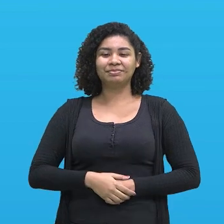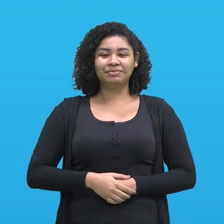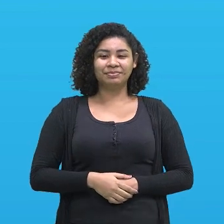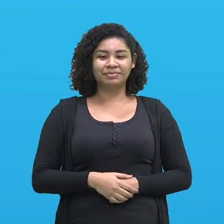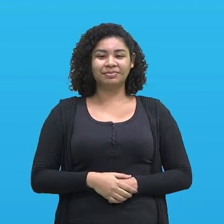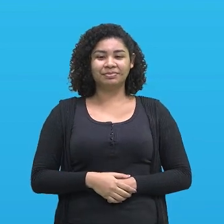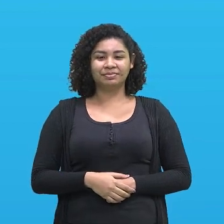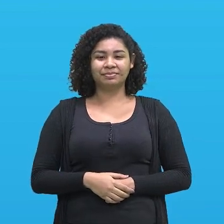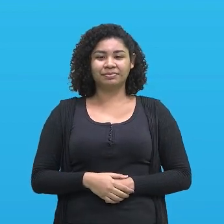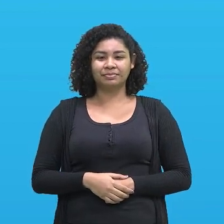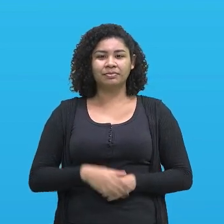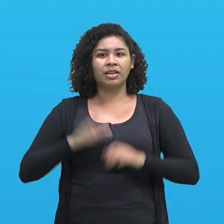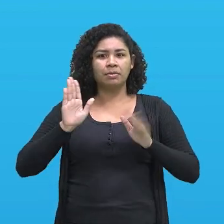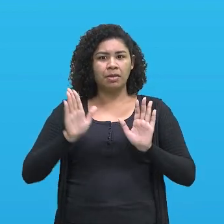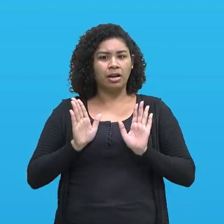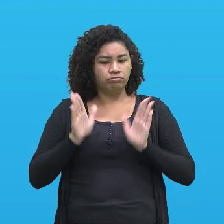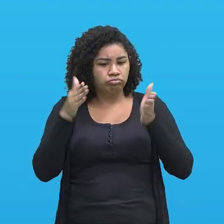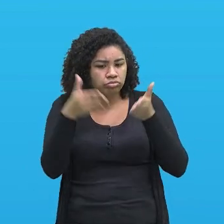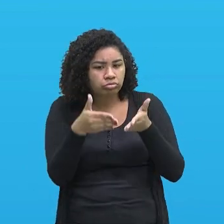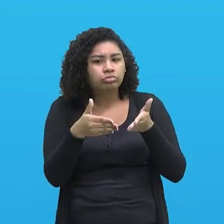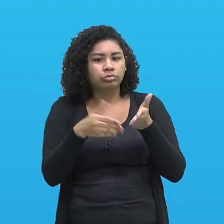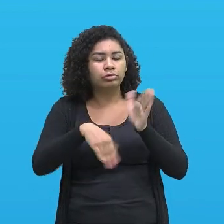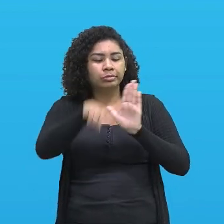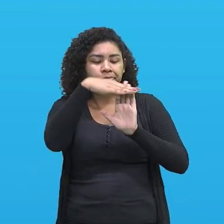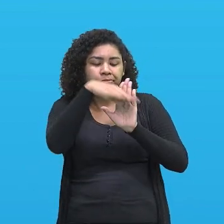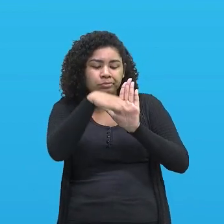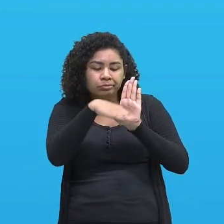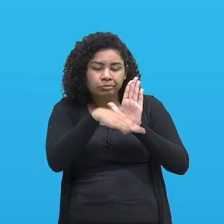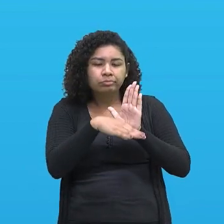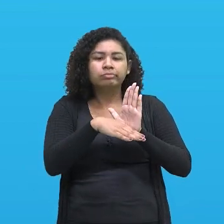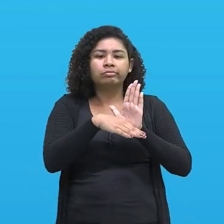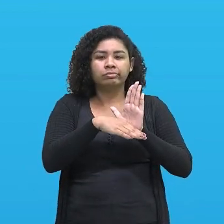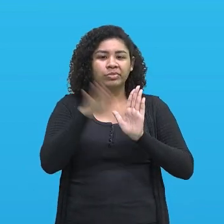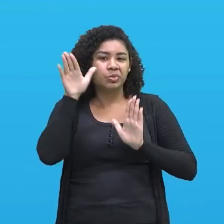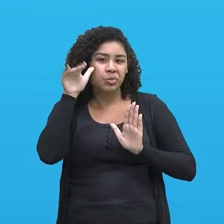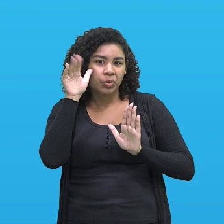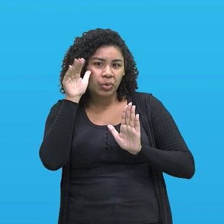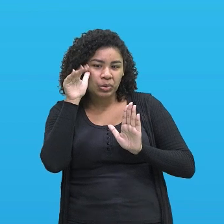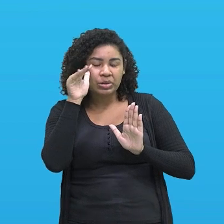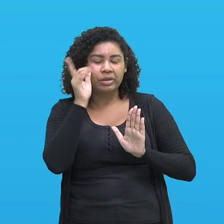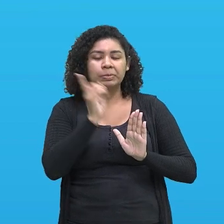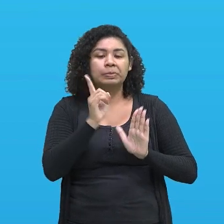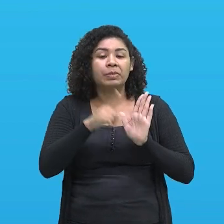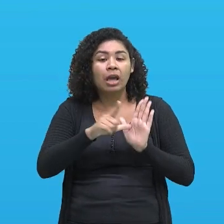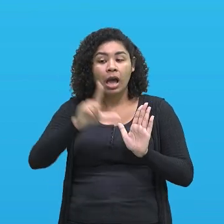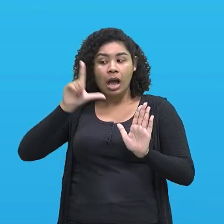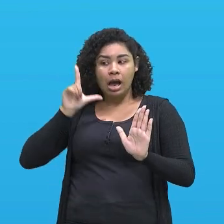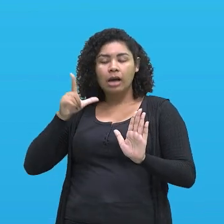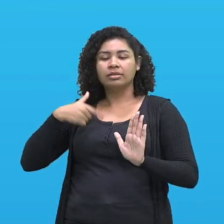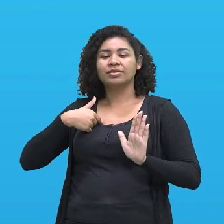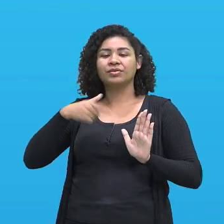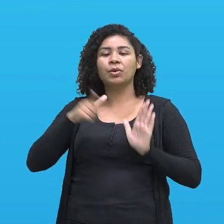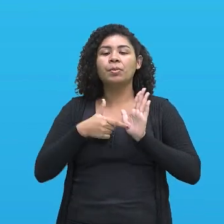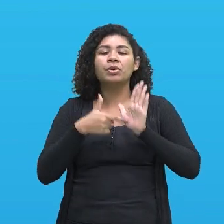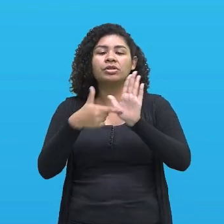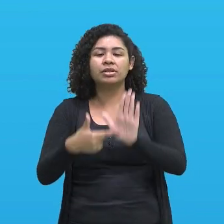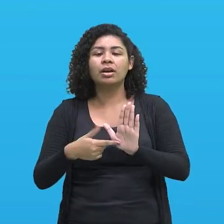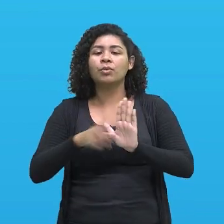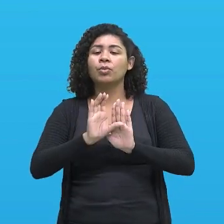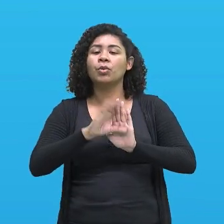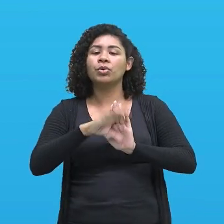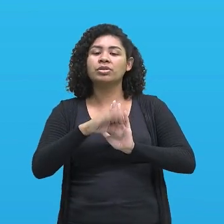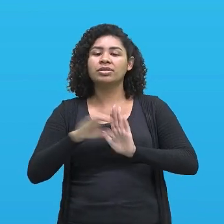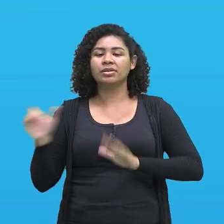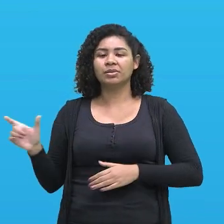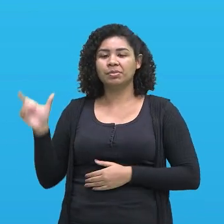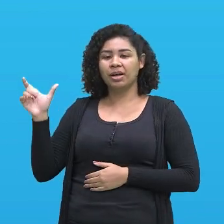da gente entrar propriamente dito nas síndromes, né, nas curiosidades, eu trouxe aqui o conceito de